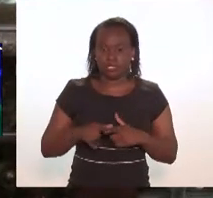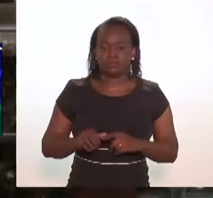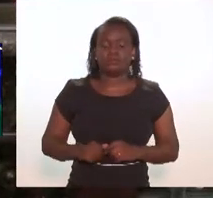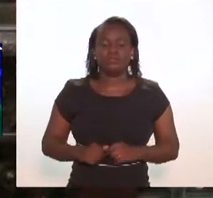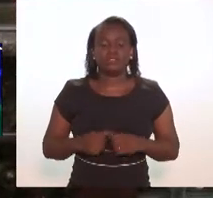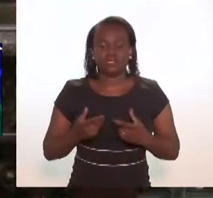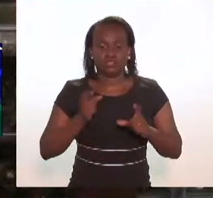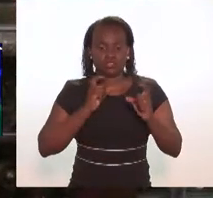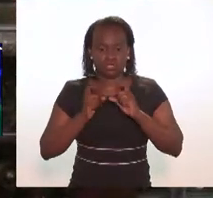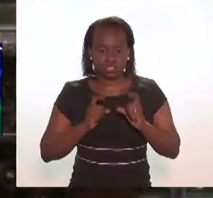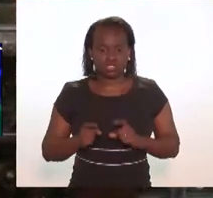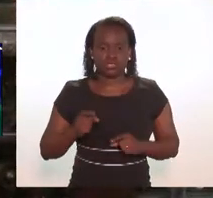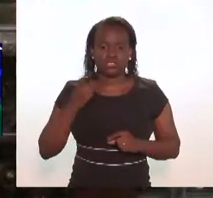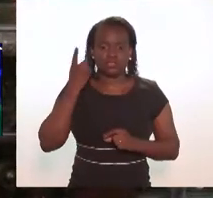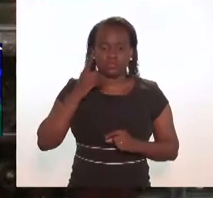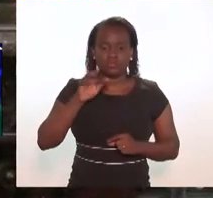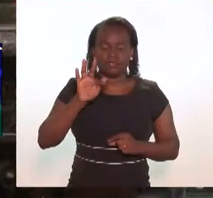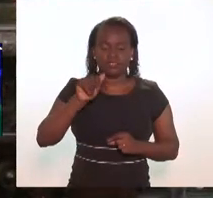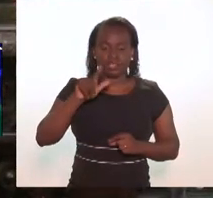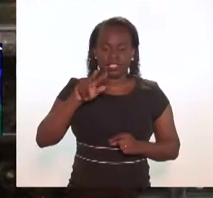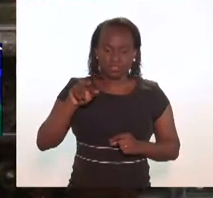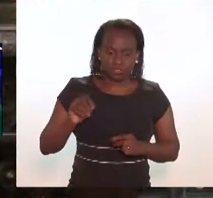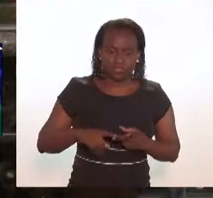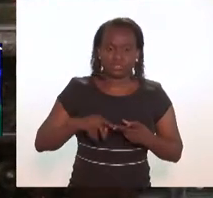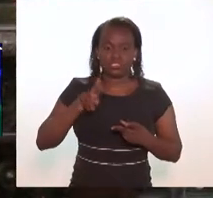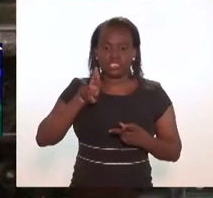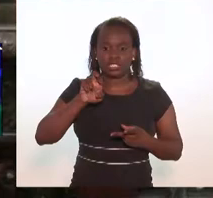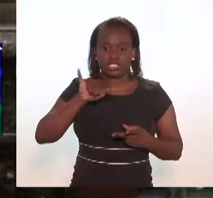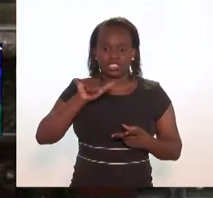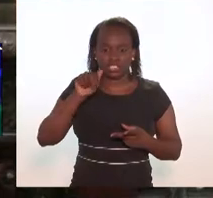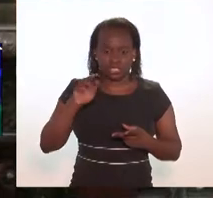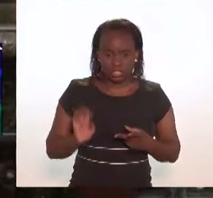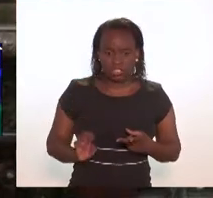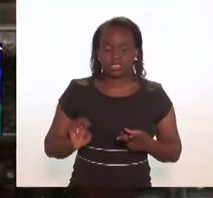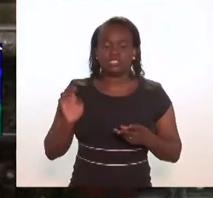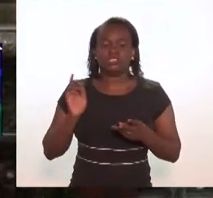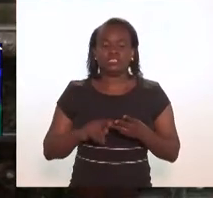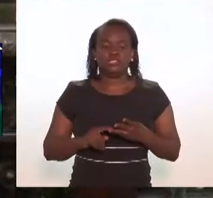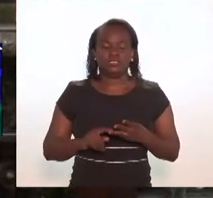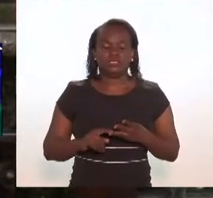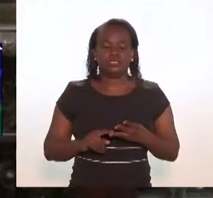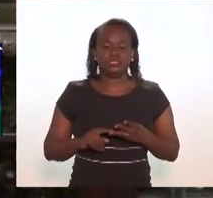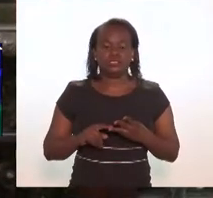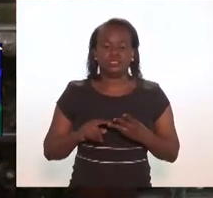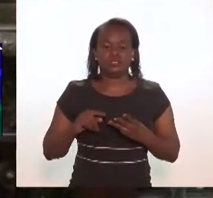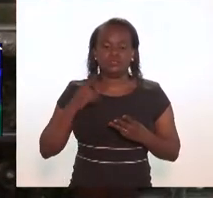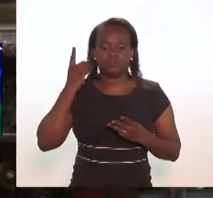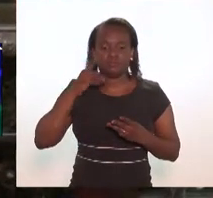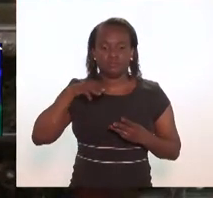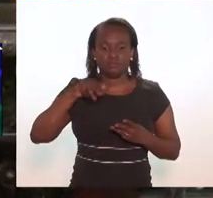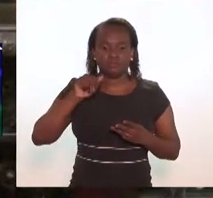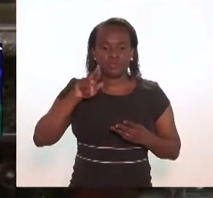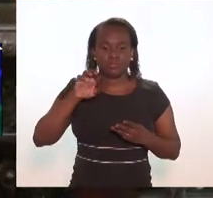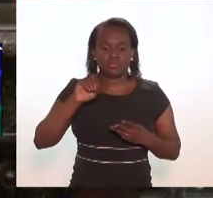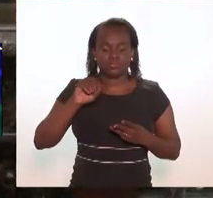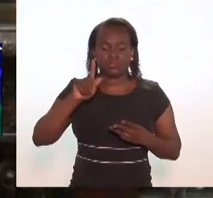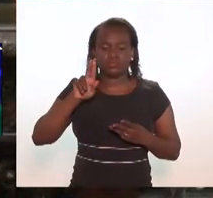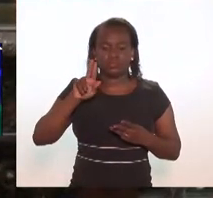para discutir, deputado Flávio Serafini, deputada enfermeira Rejane e deputado Márcio